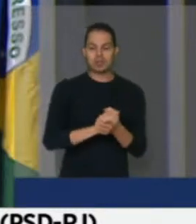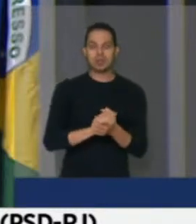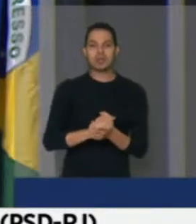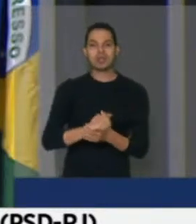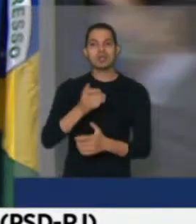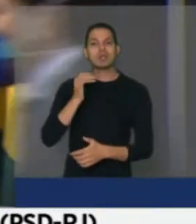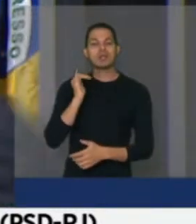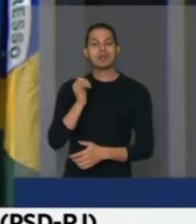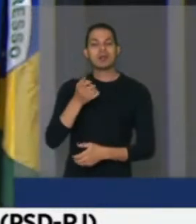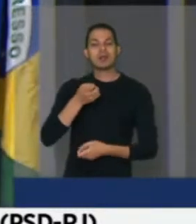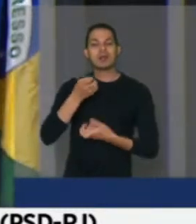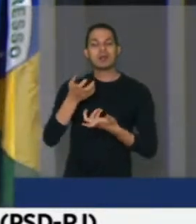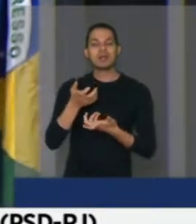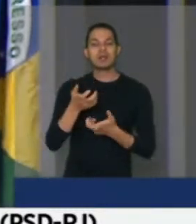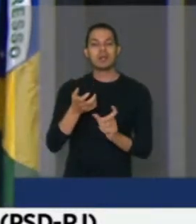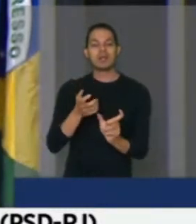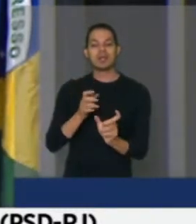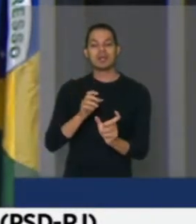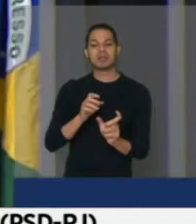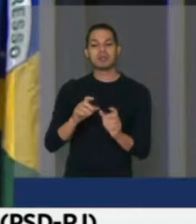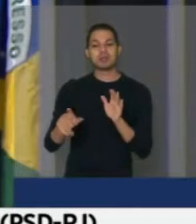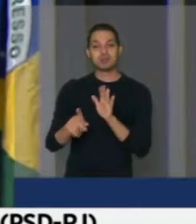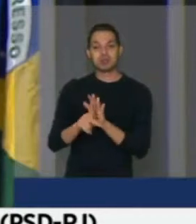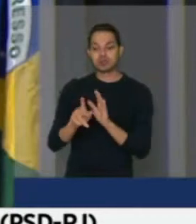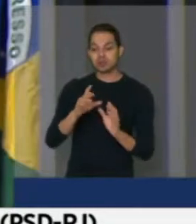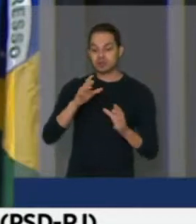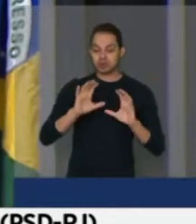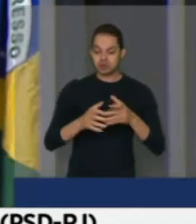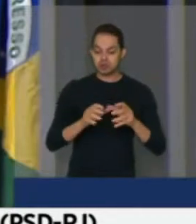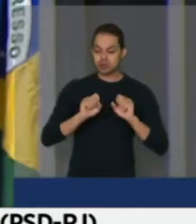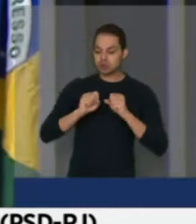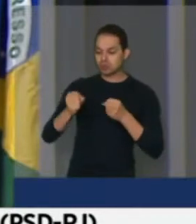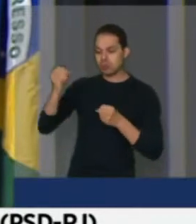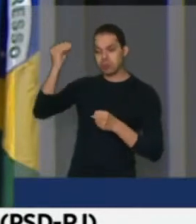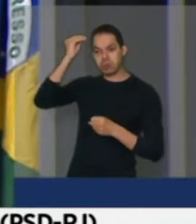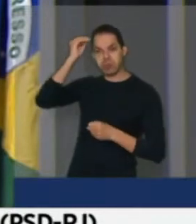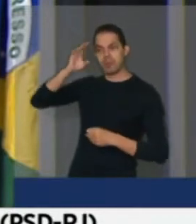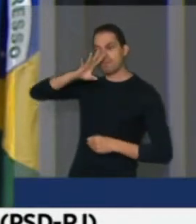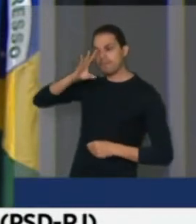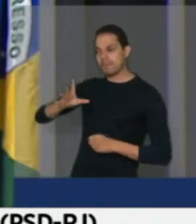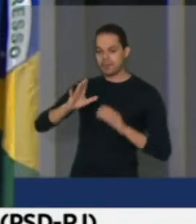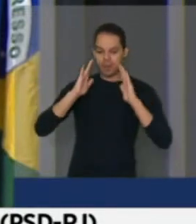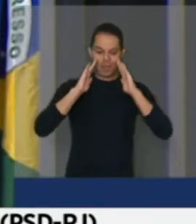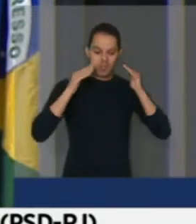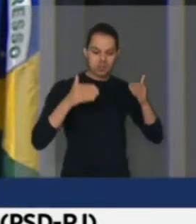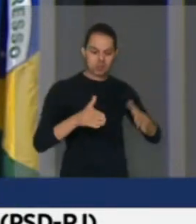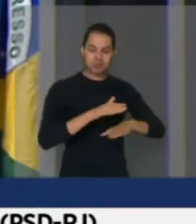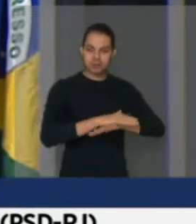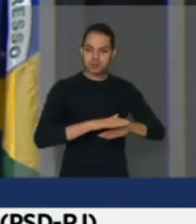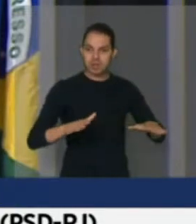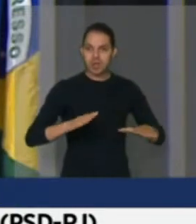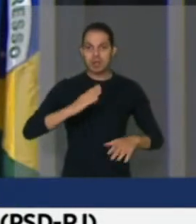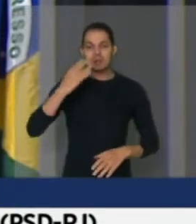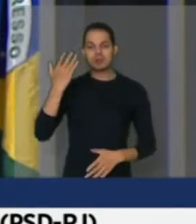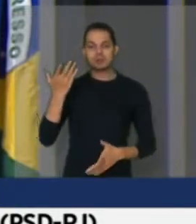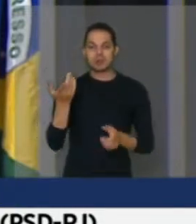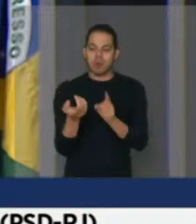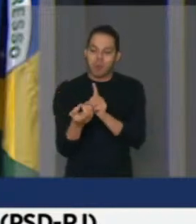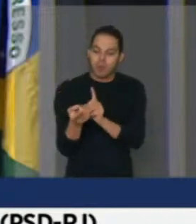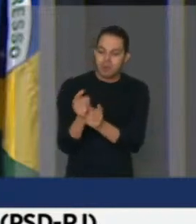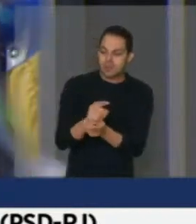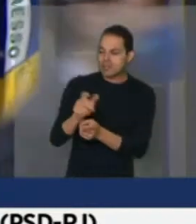palavra exclusiva da acusação, exclusiva, sem qualquer